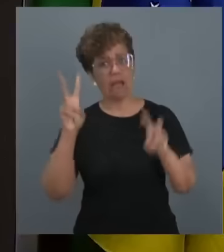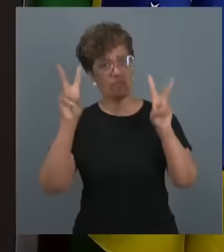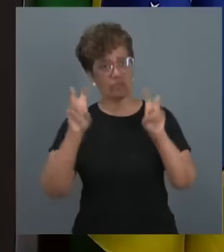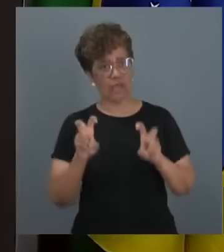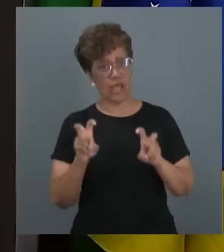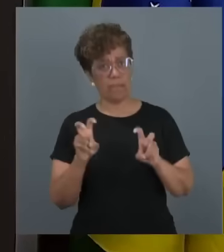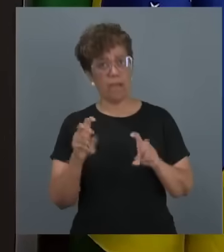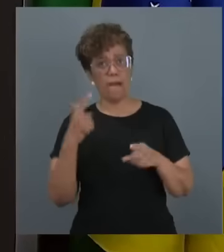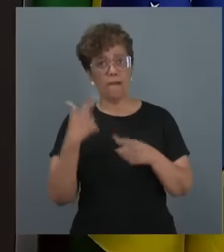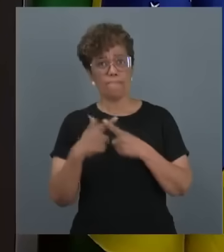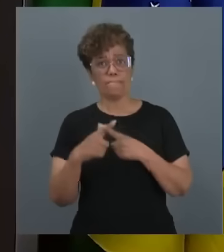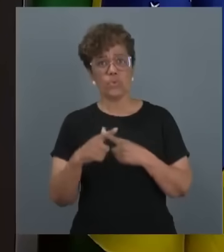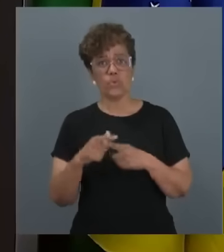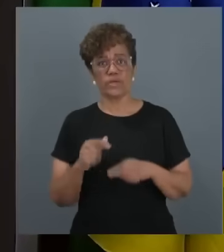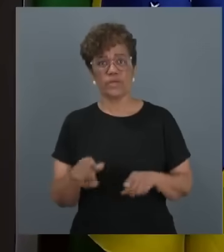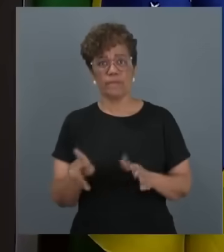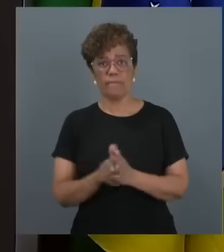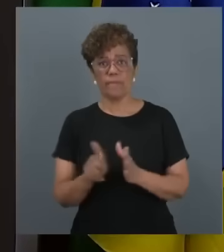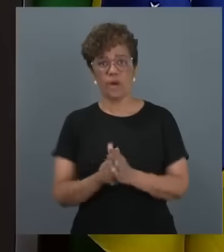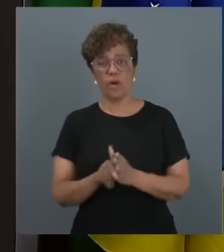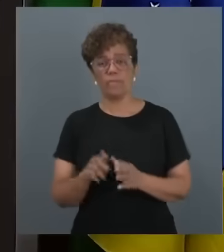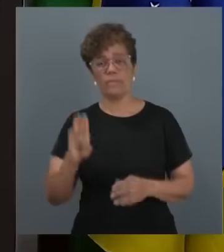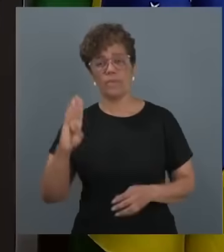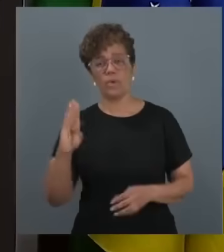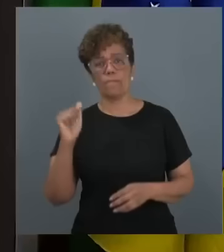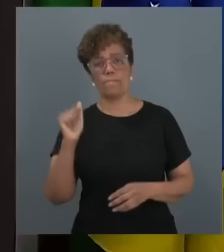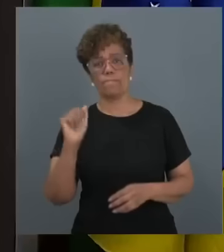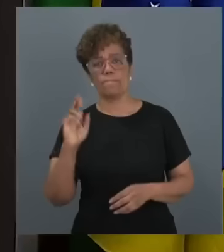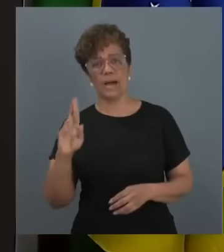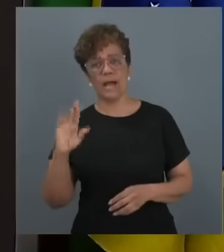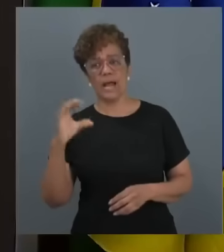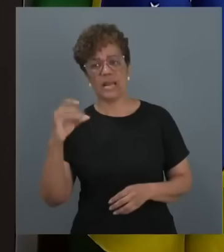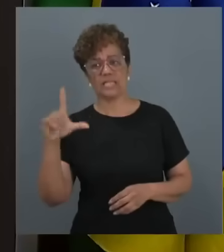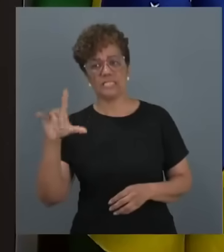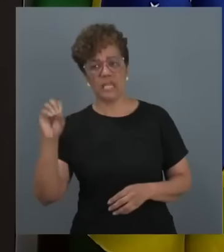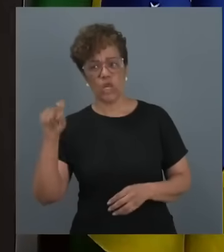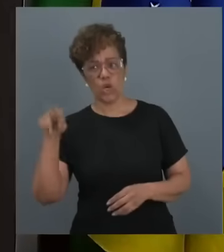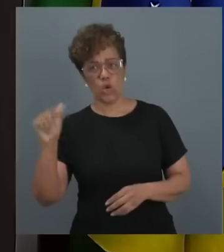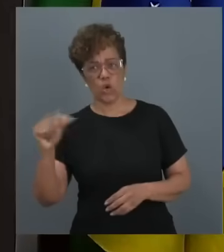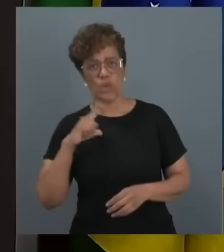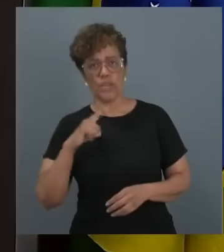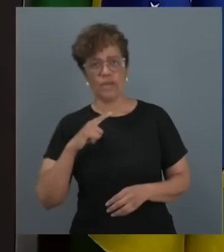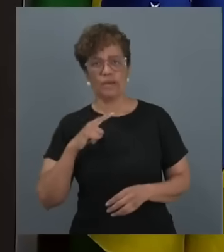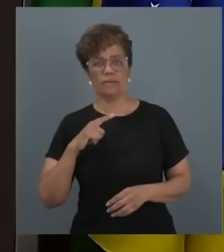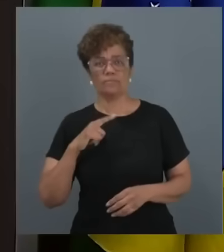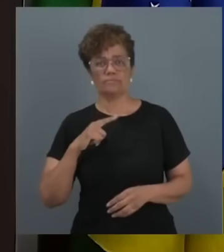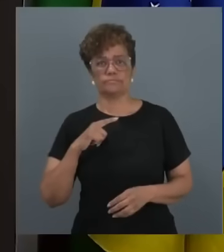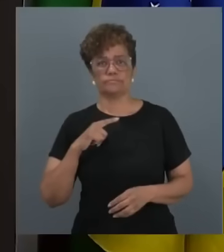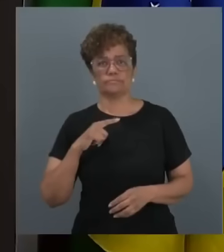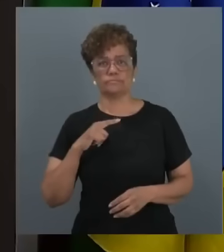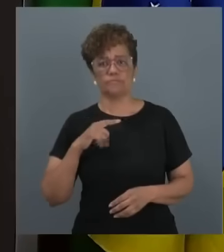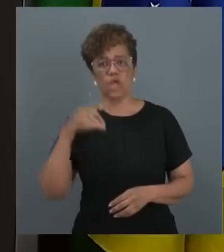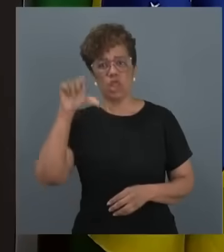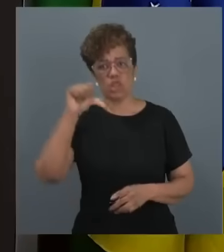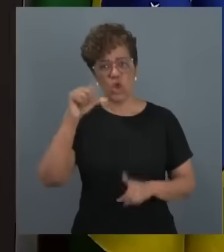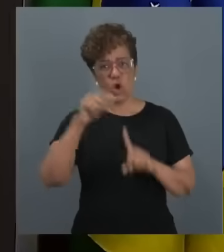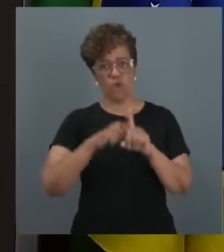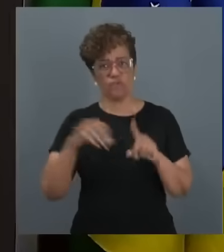O Auto de Fé de Barcelona foi um evento ocorrido em 9 de outubro